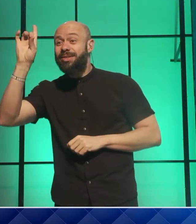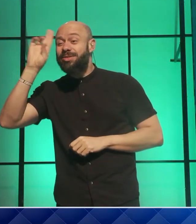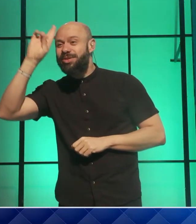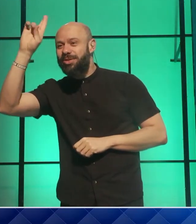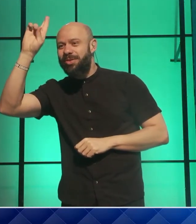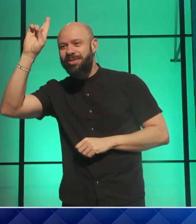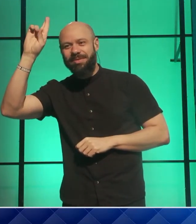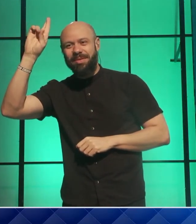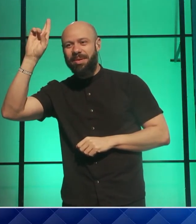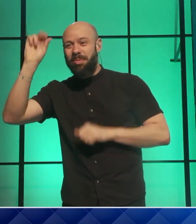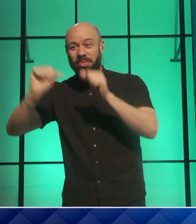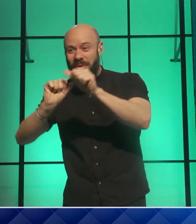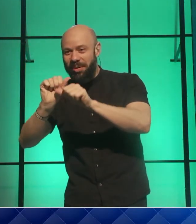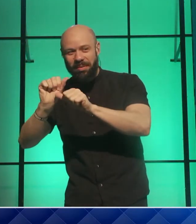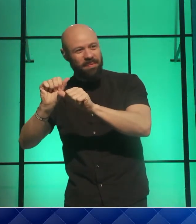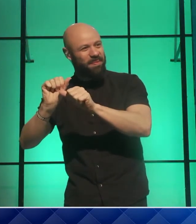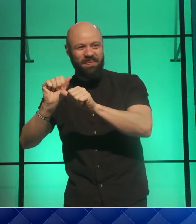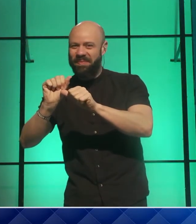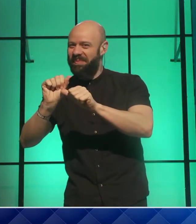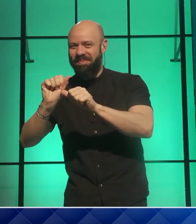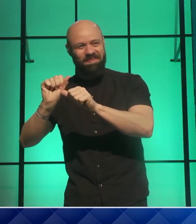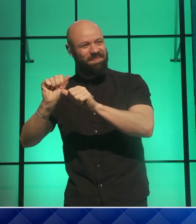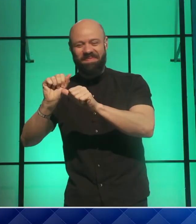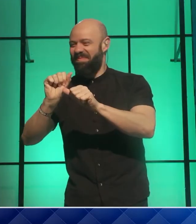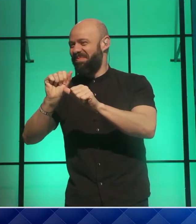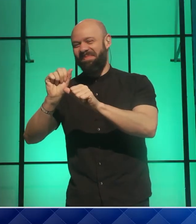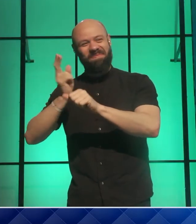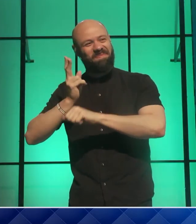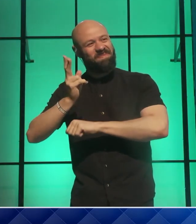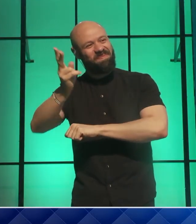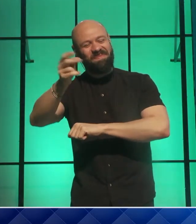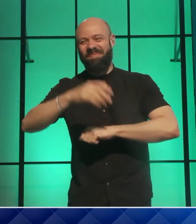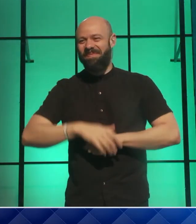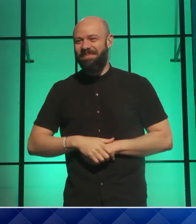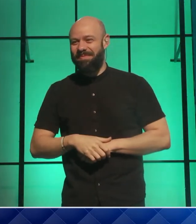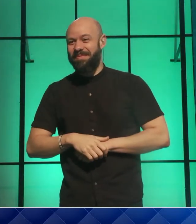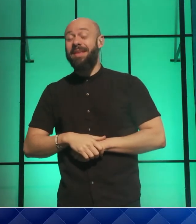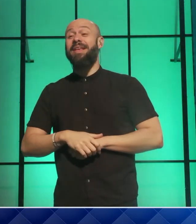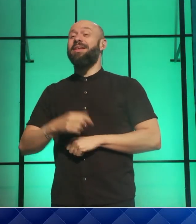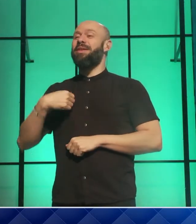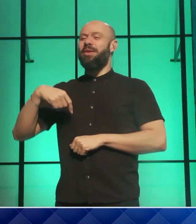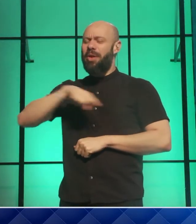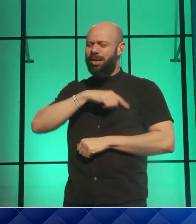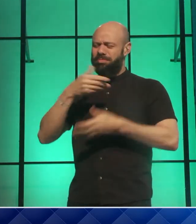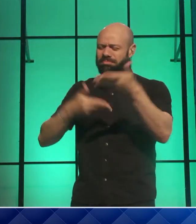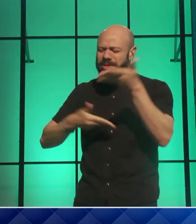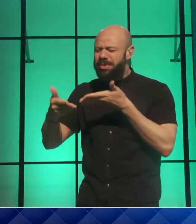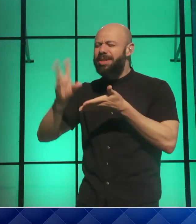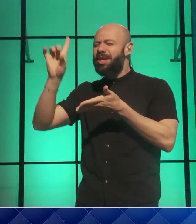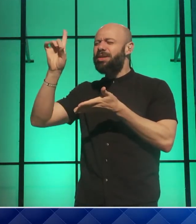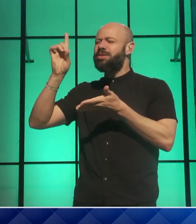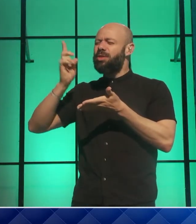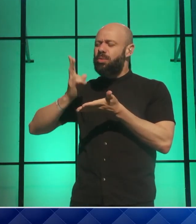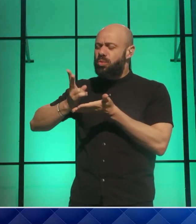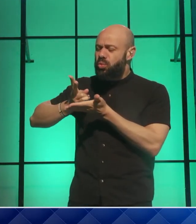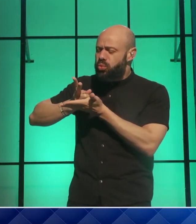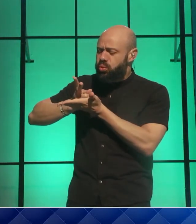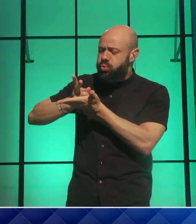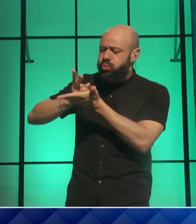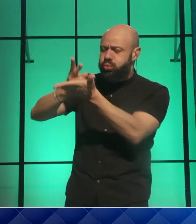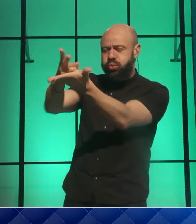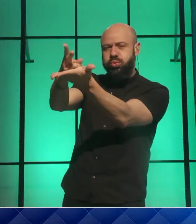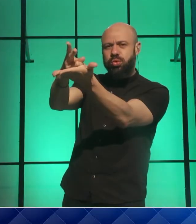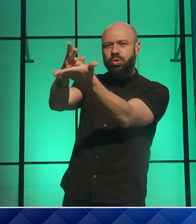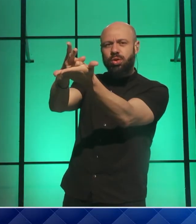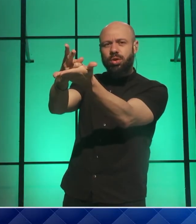continua o mesmo, aleluia! Continuamos servindo a um Deus que é constante, continuamos servindo